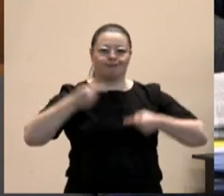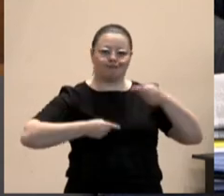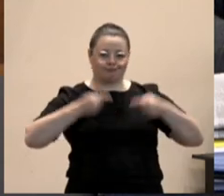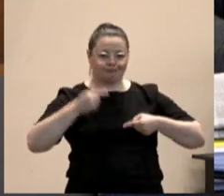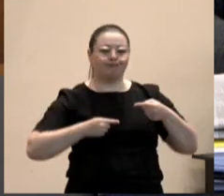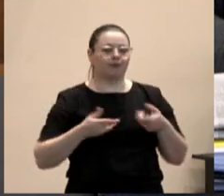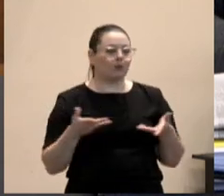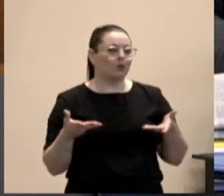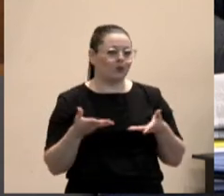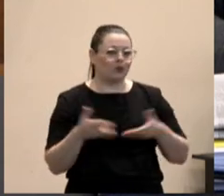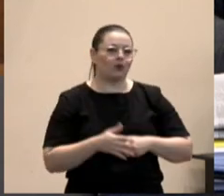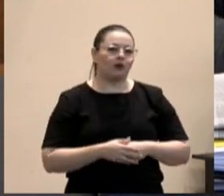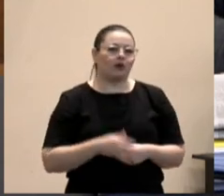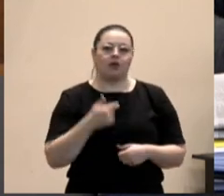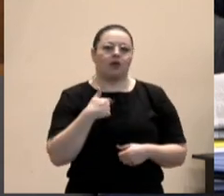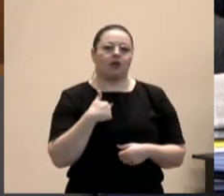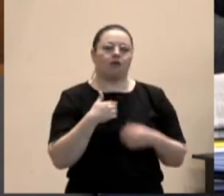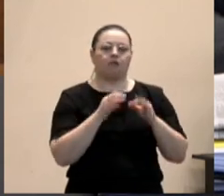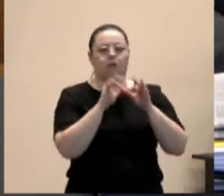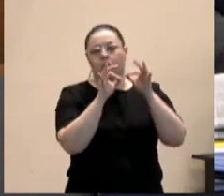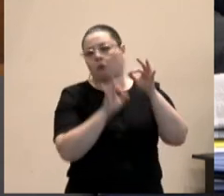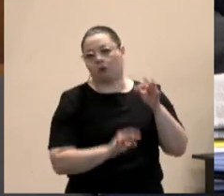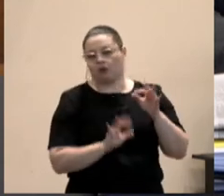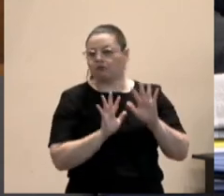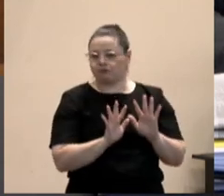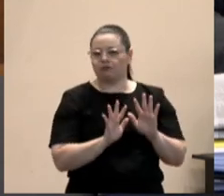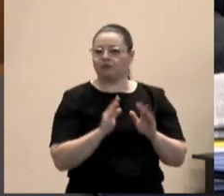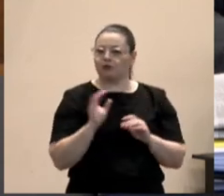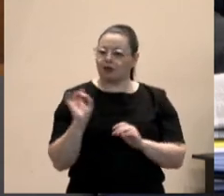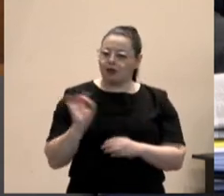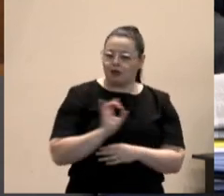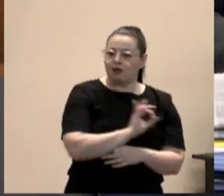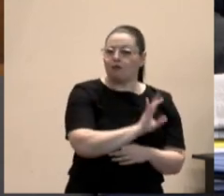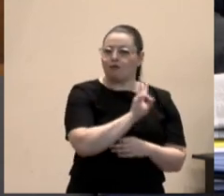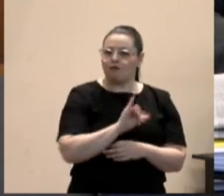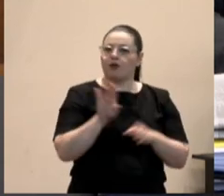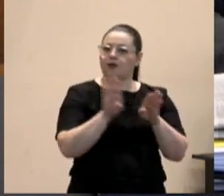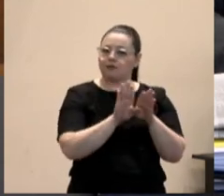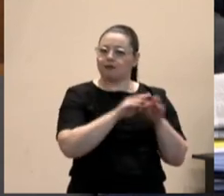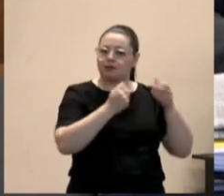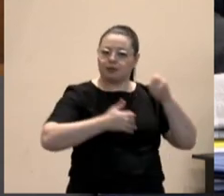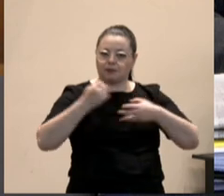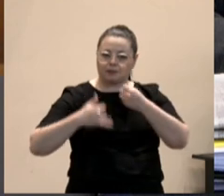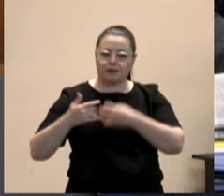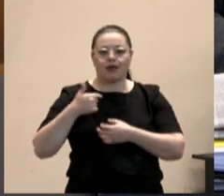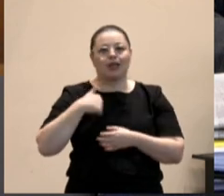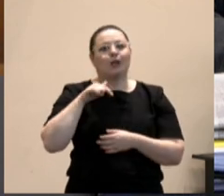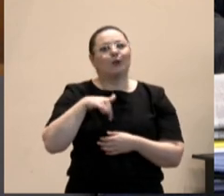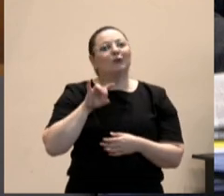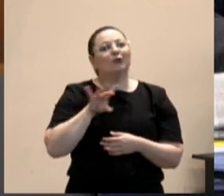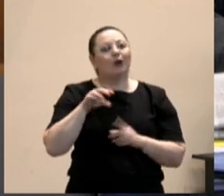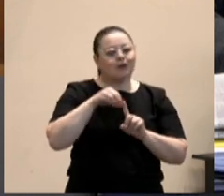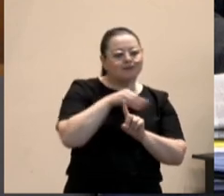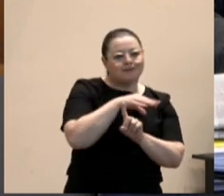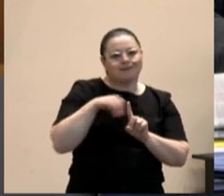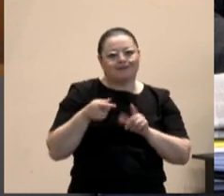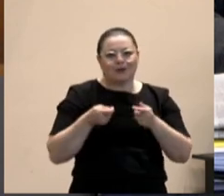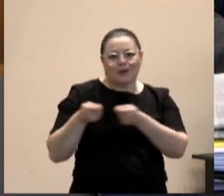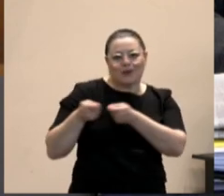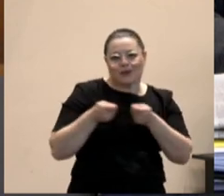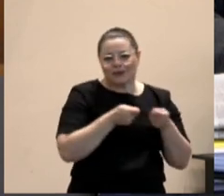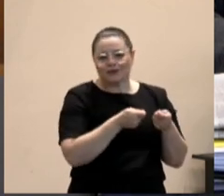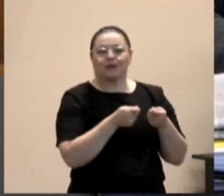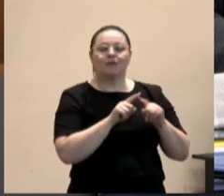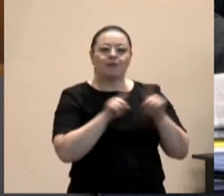Eu não vou, né, me alongar aqui, evidentemente, a minha tarefa é apenas coordenar, mas não poderia deixar de